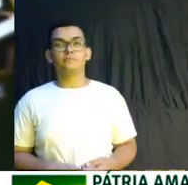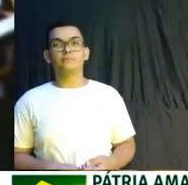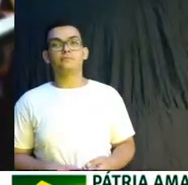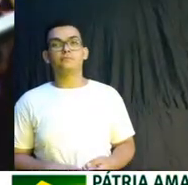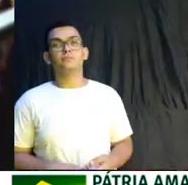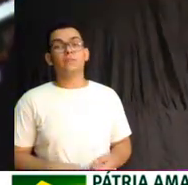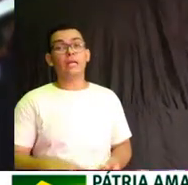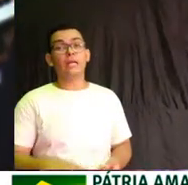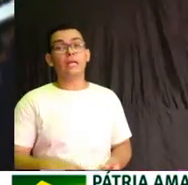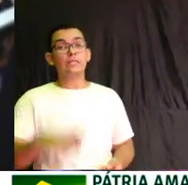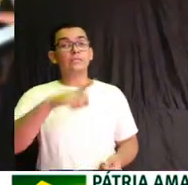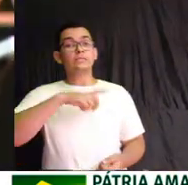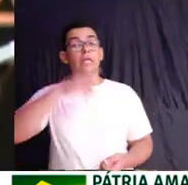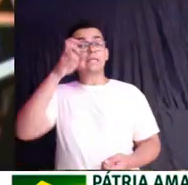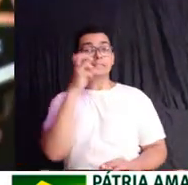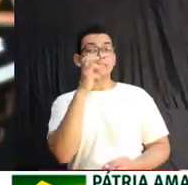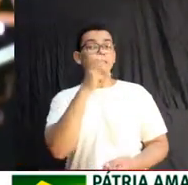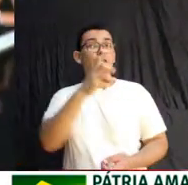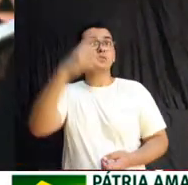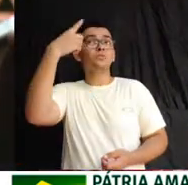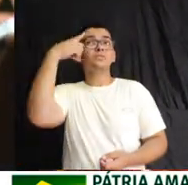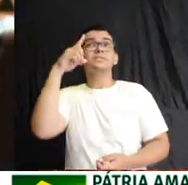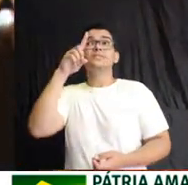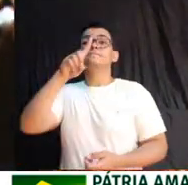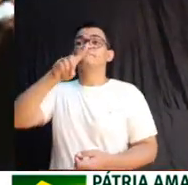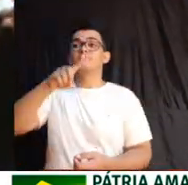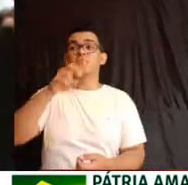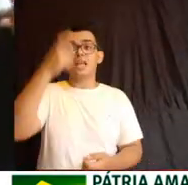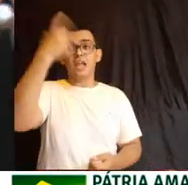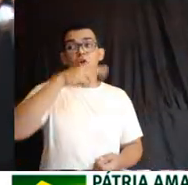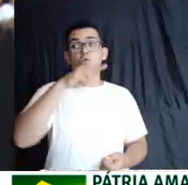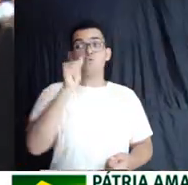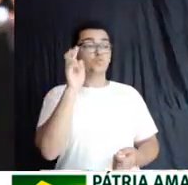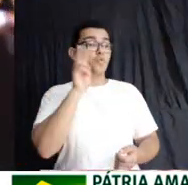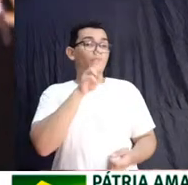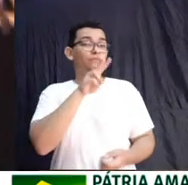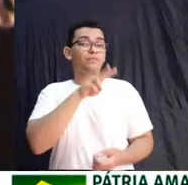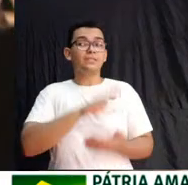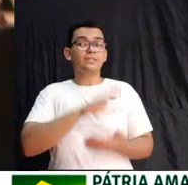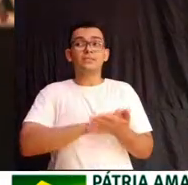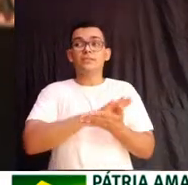Dias, uma hora, teve noites que eu não te vejo.